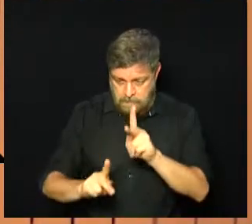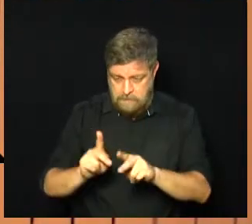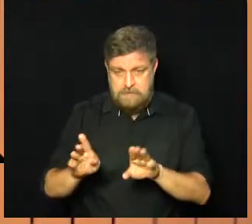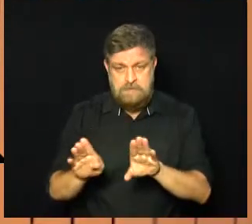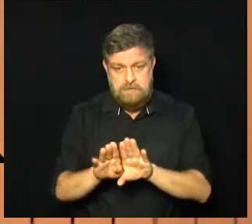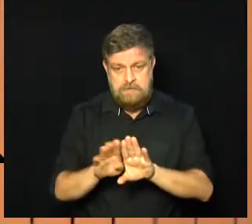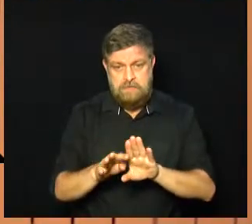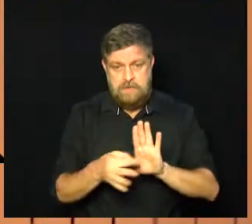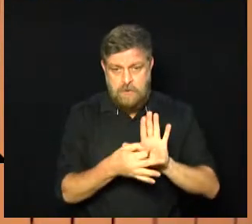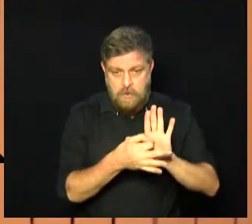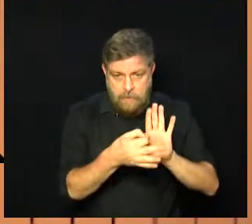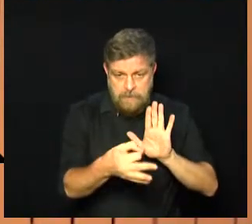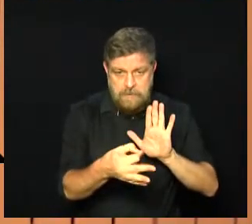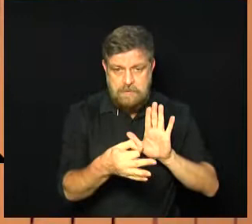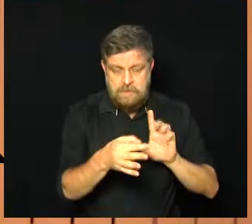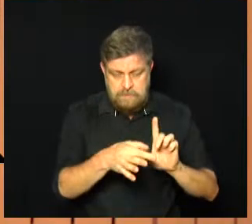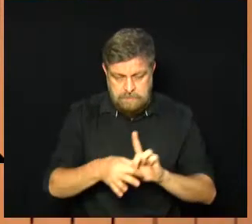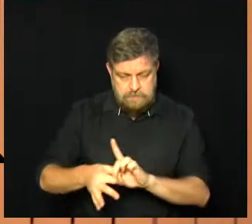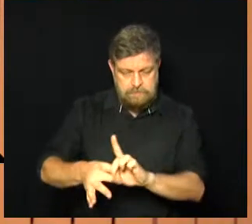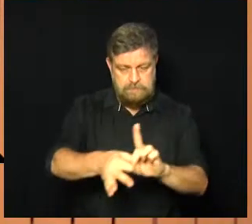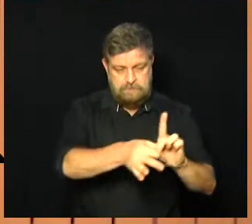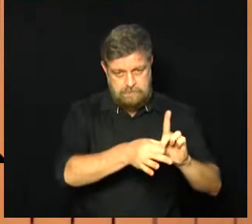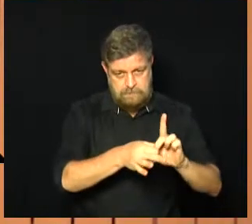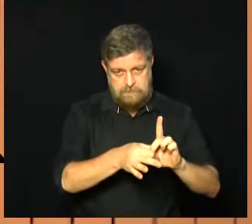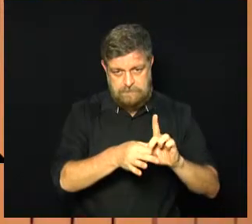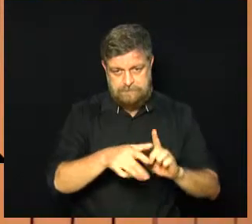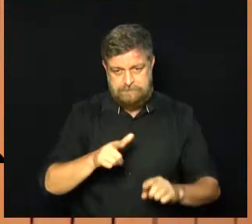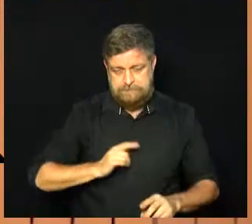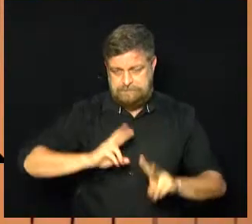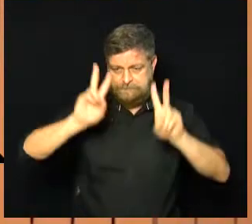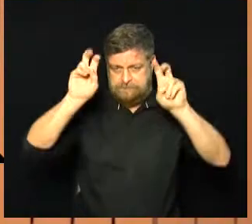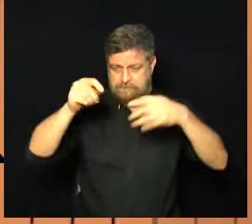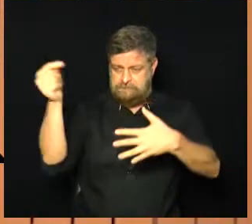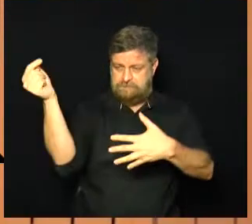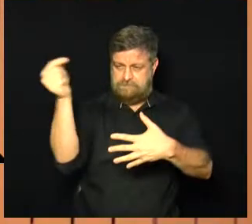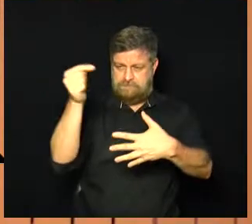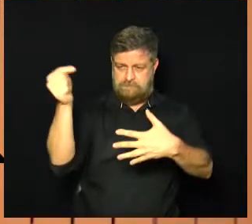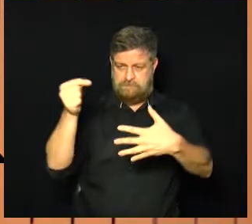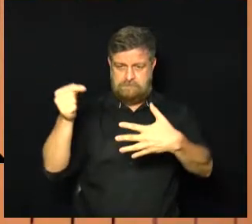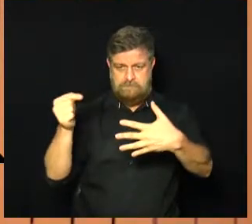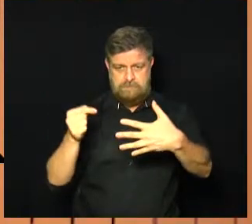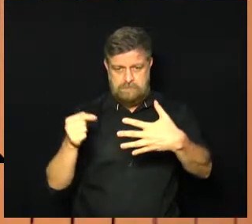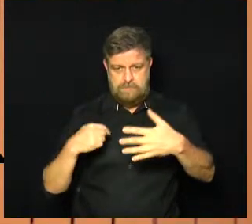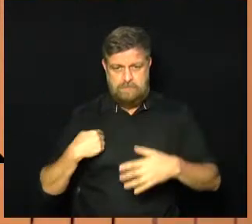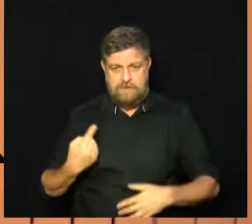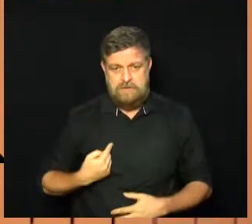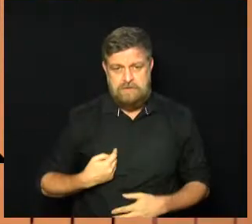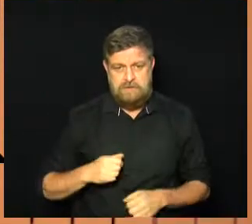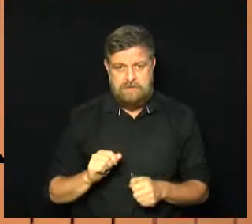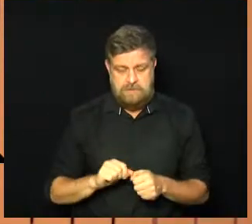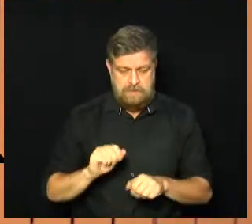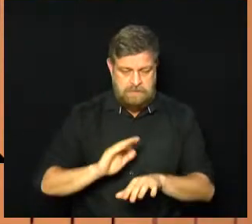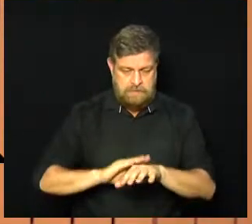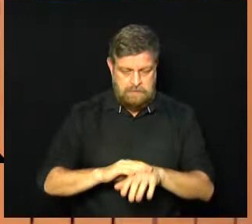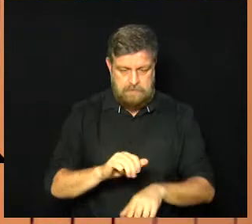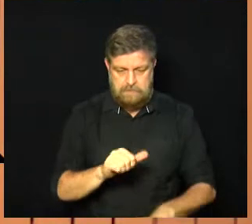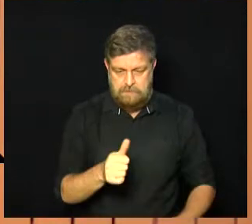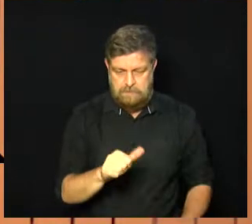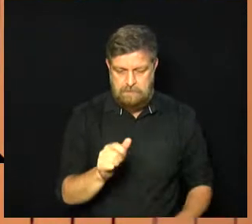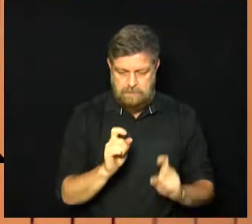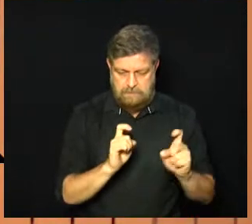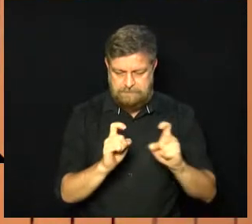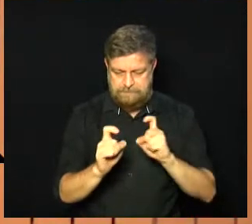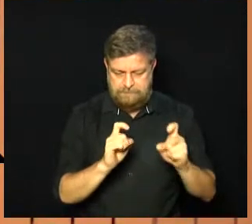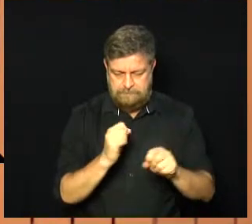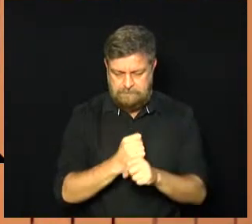parte dela. Então, a gente trouxe diversas temáticas, a gente conseguiu realizar mais de 11 reuniões durante esse